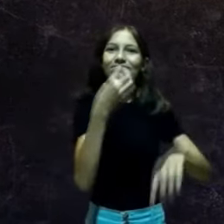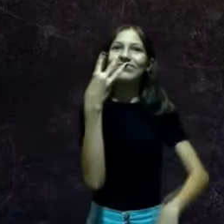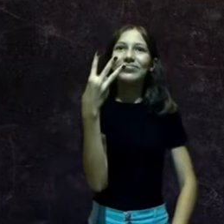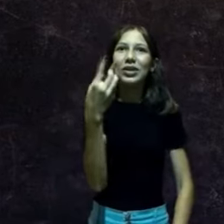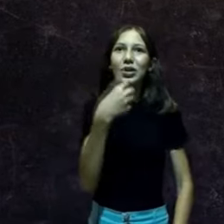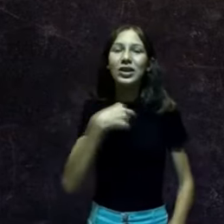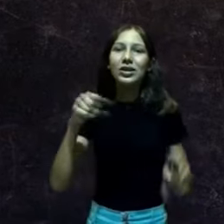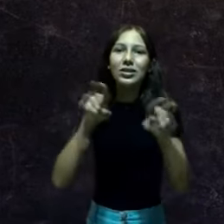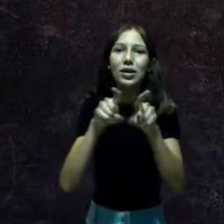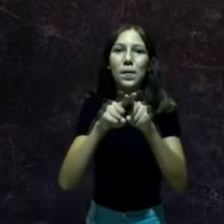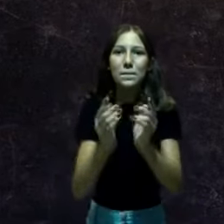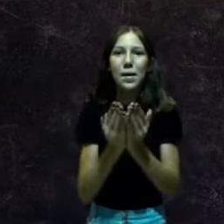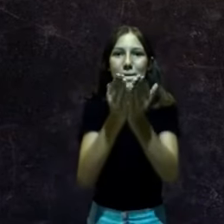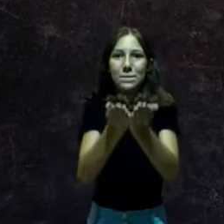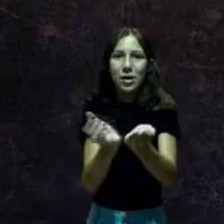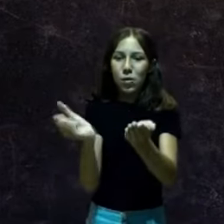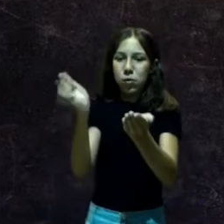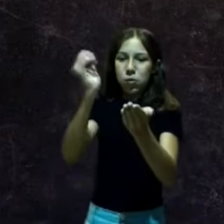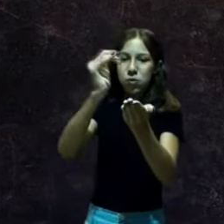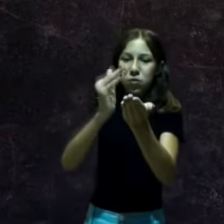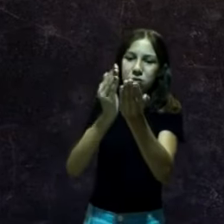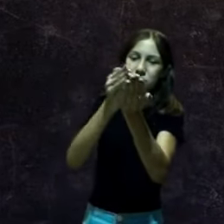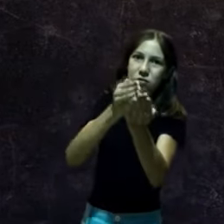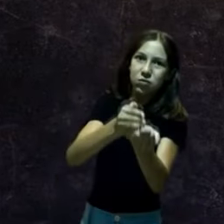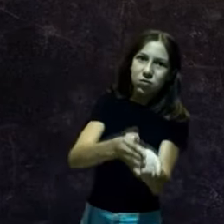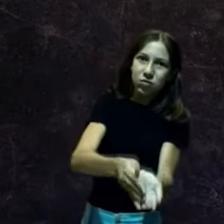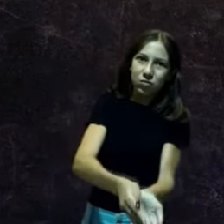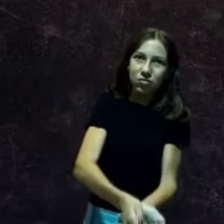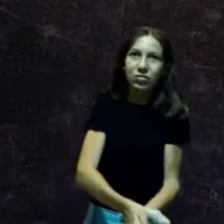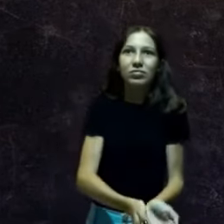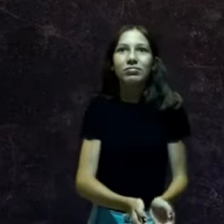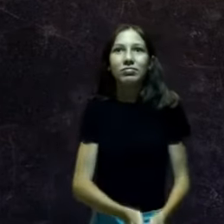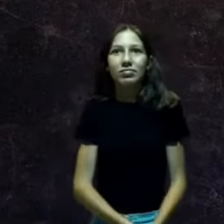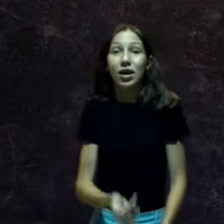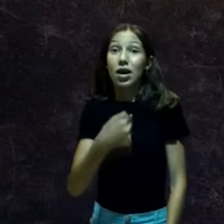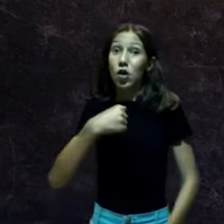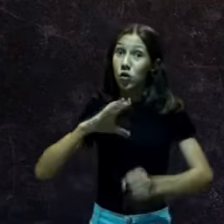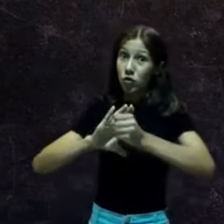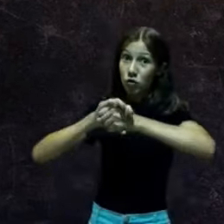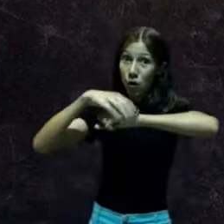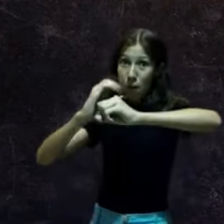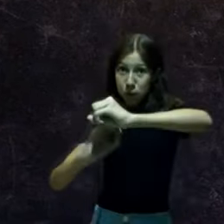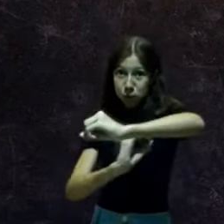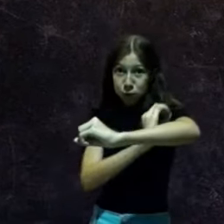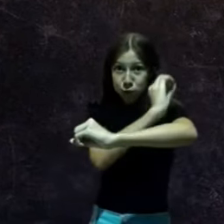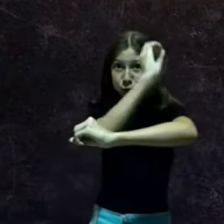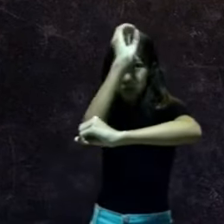eu naufraguei. Eu fiquei uma noite e um dia boiando em alto